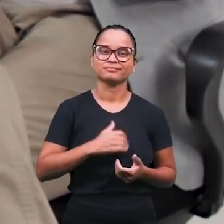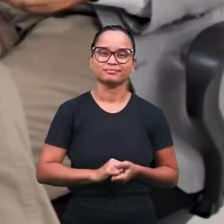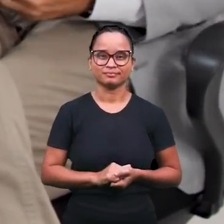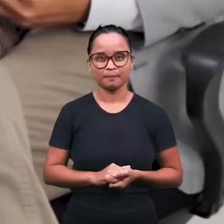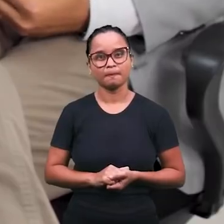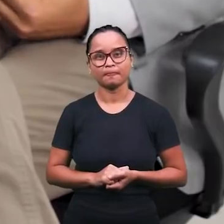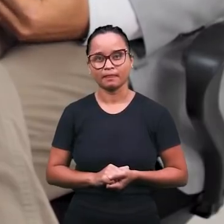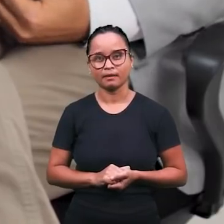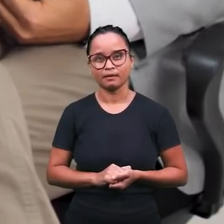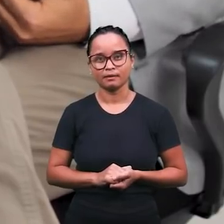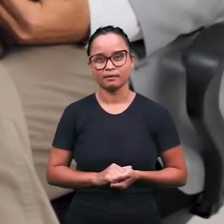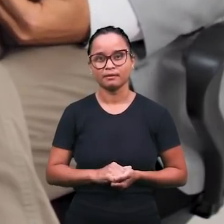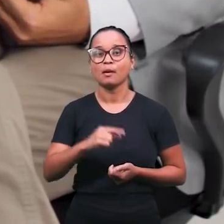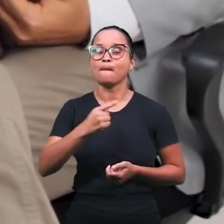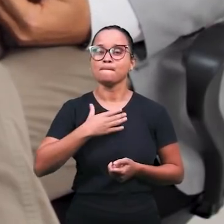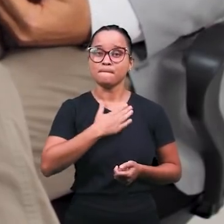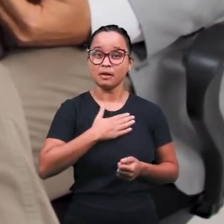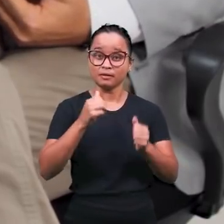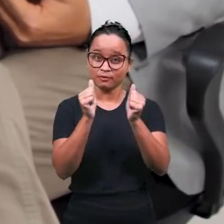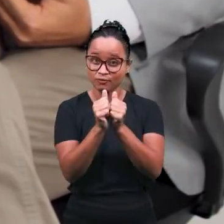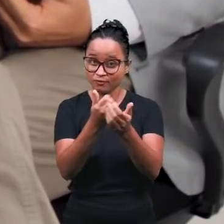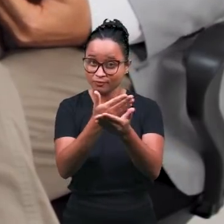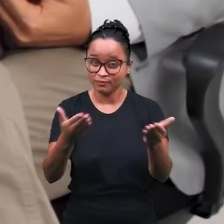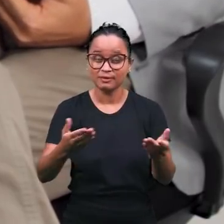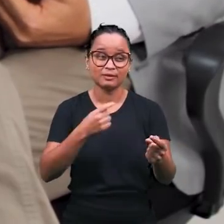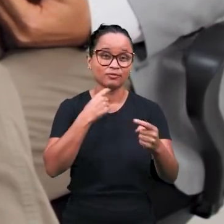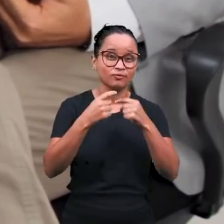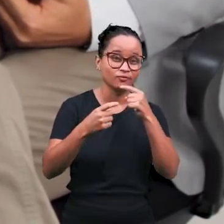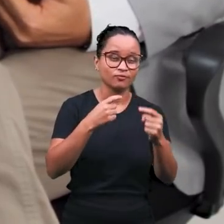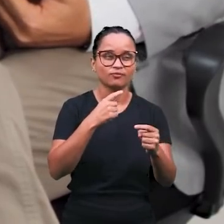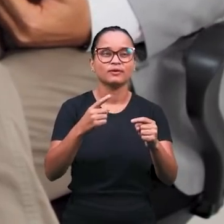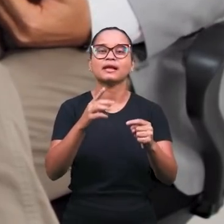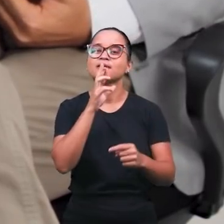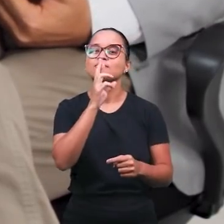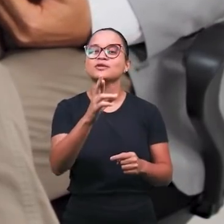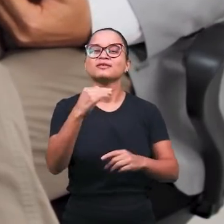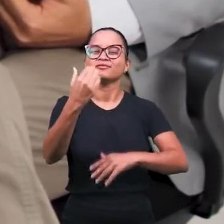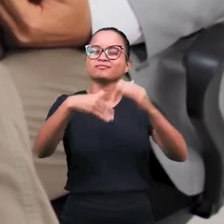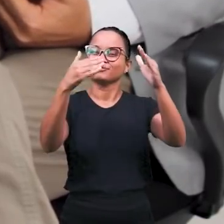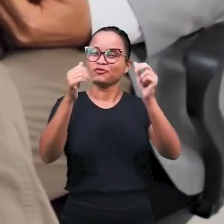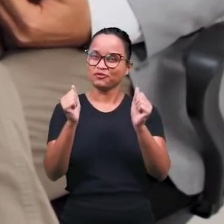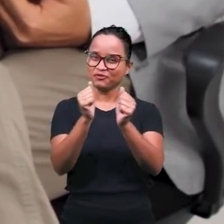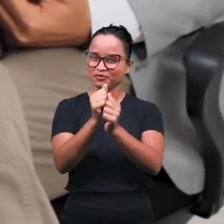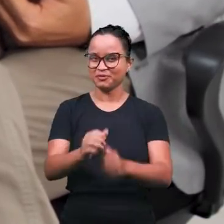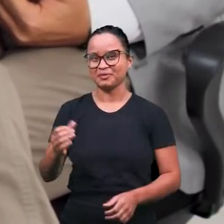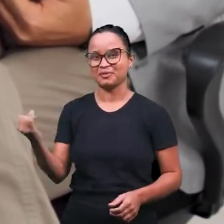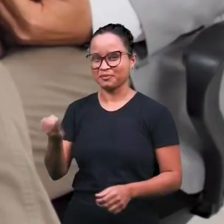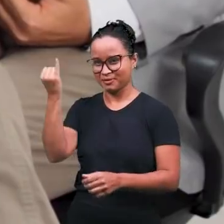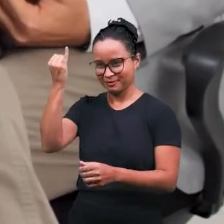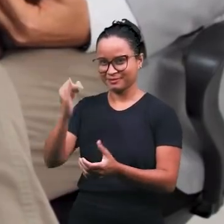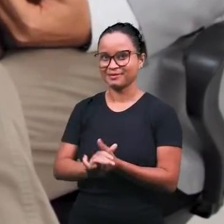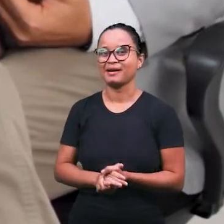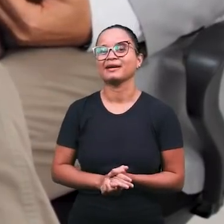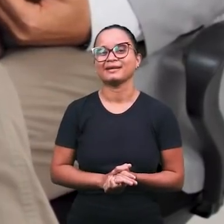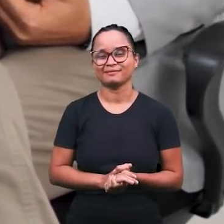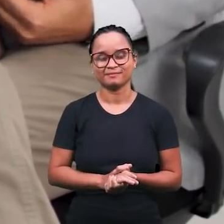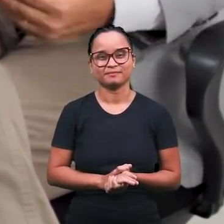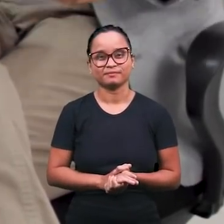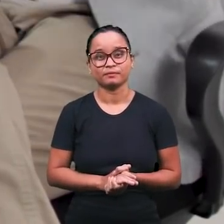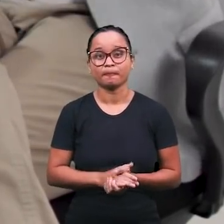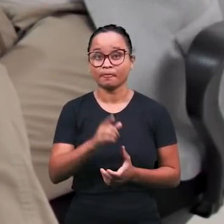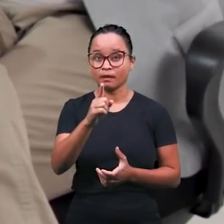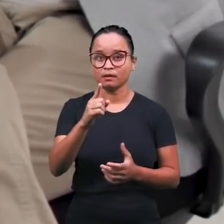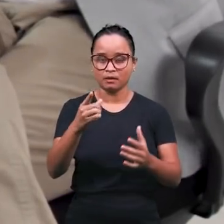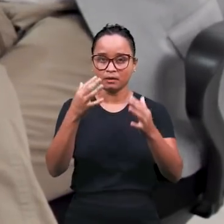prazer. A gente vai receber. Um prazer estar com os irmãos, um prazer tirar todas as dúvidas, assim, de crescer junto, né? Isso é muito importante. Muito